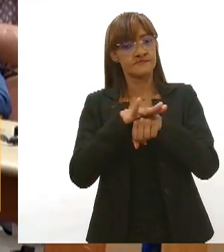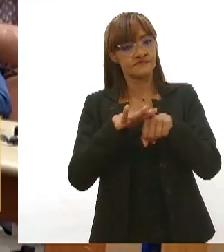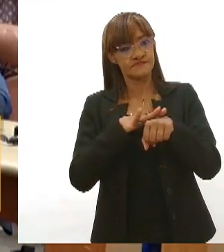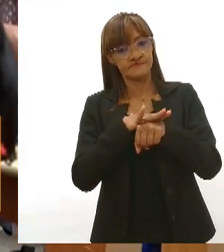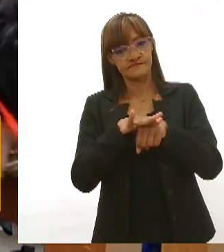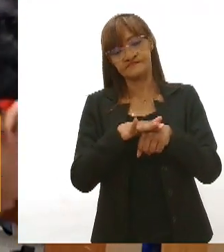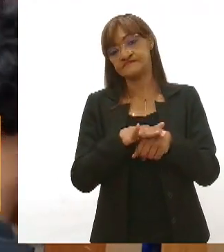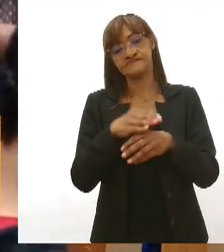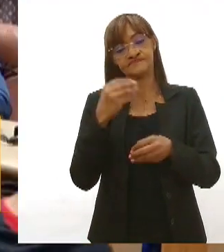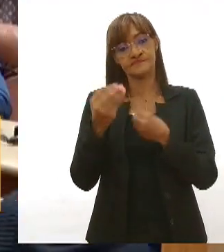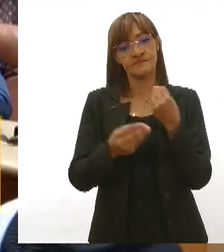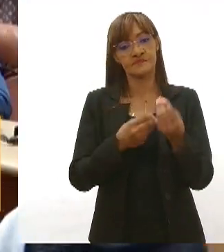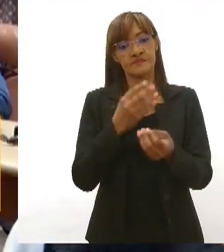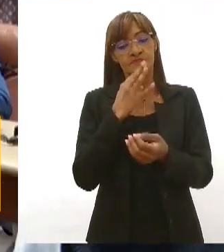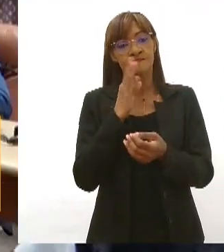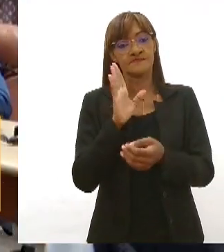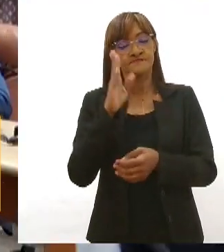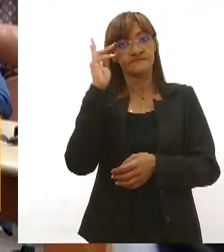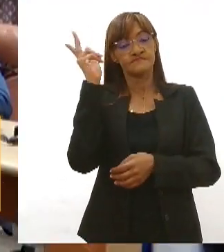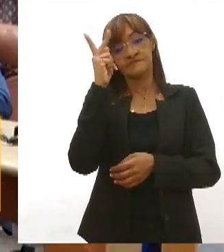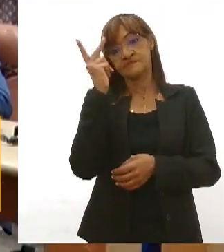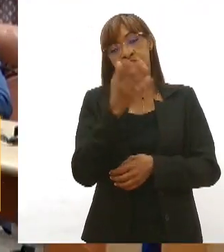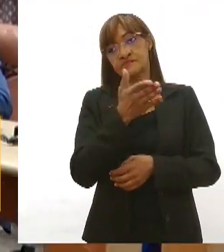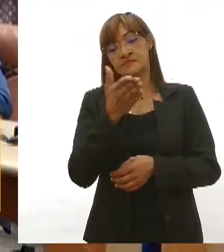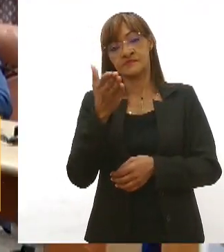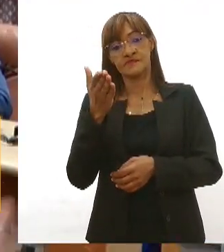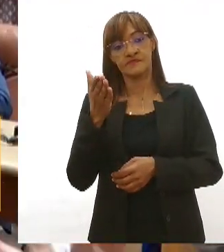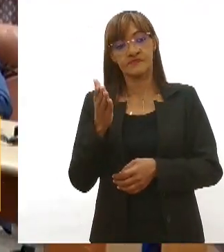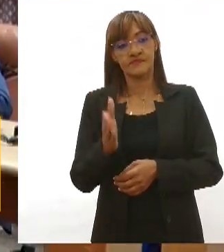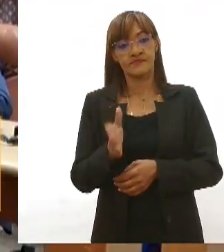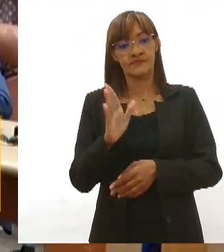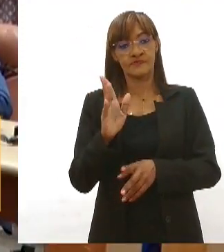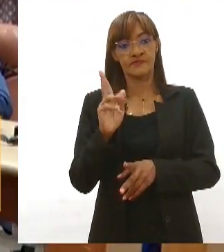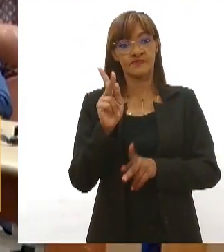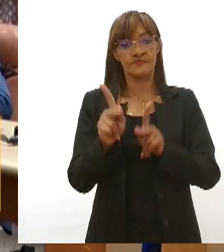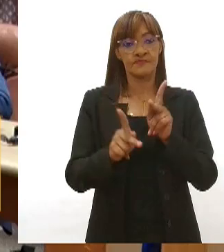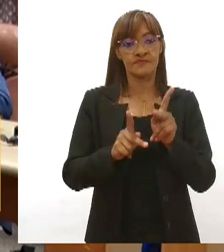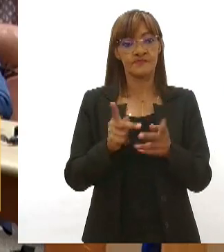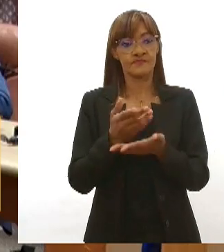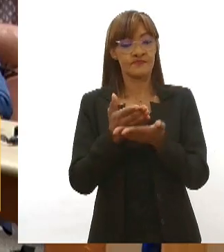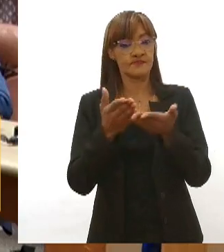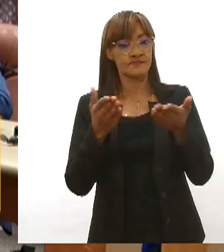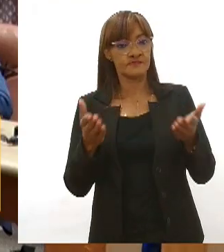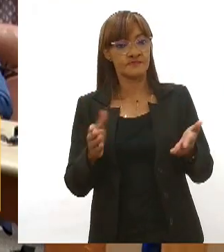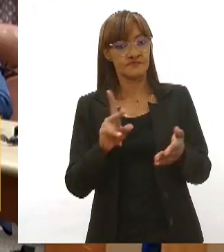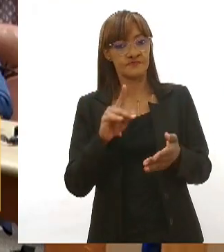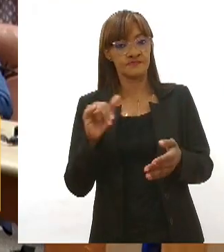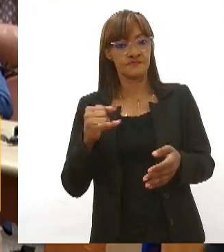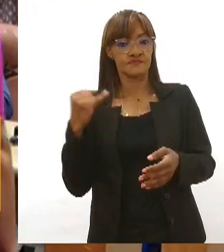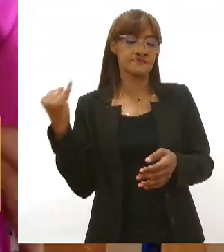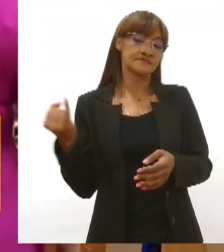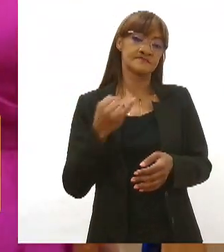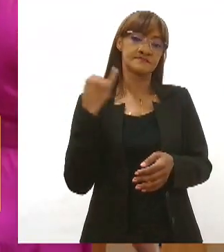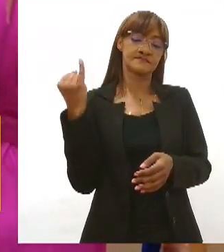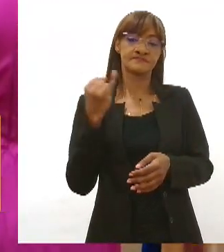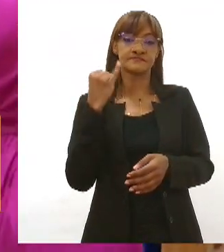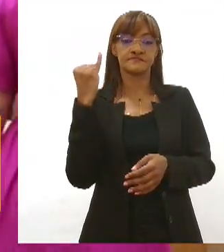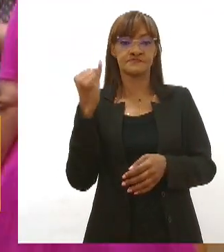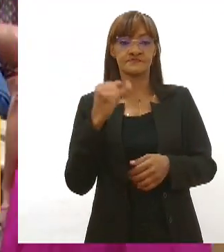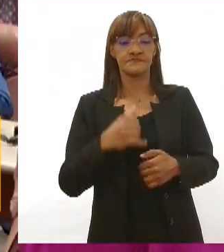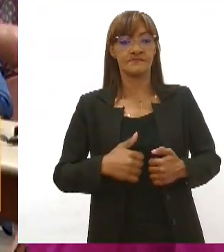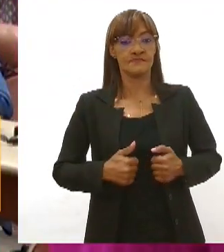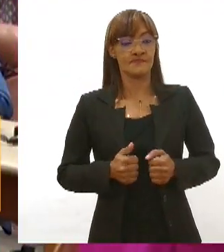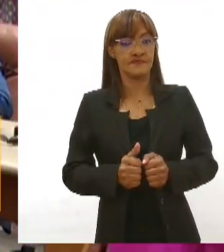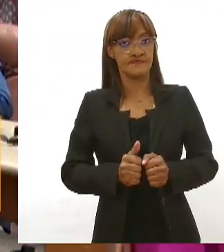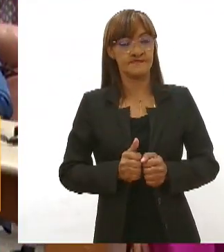saber as questões que envolvem, né, a população, né, nesse dia tão importante que é o Dia Nacional e